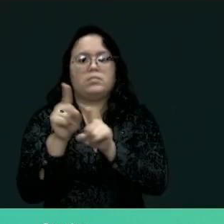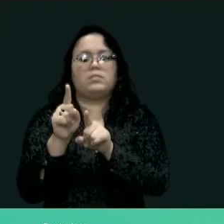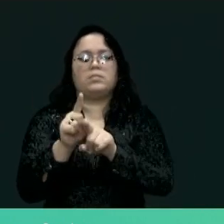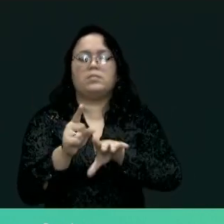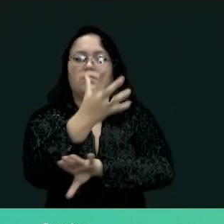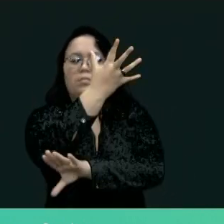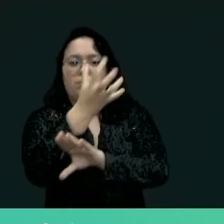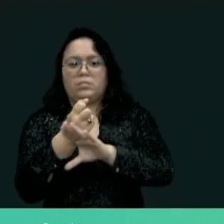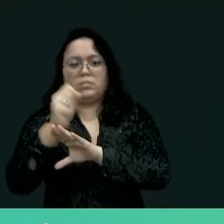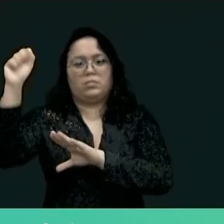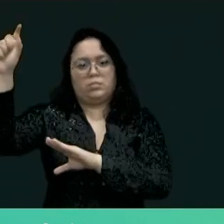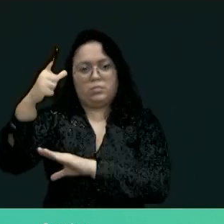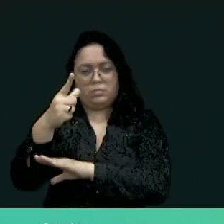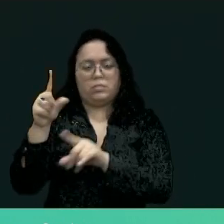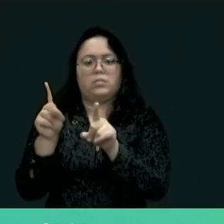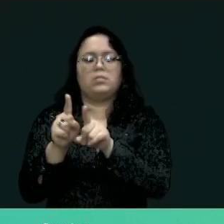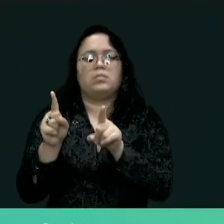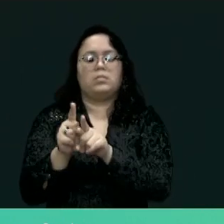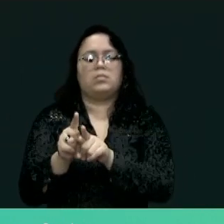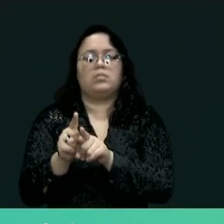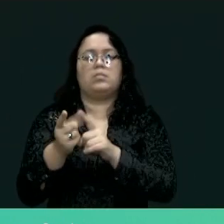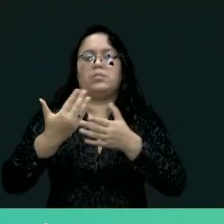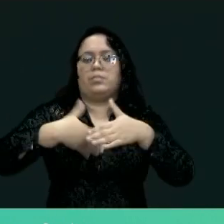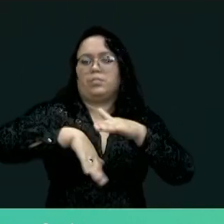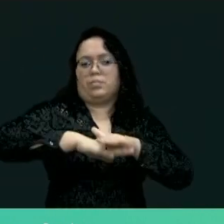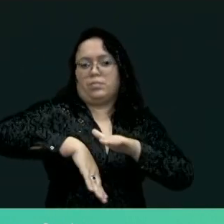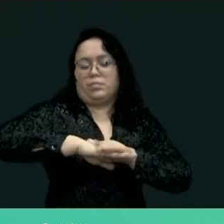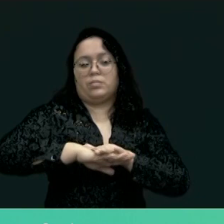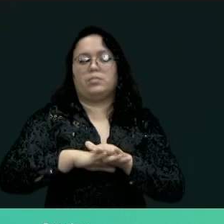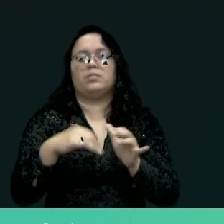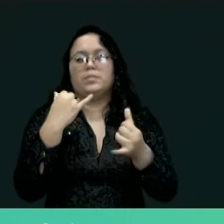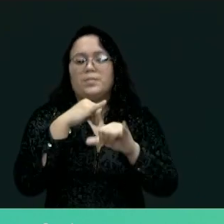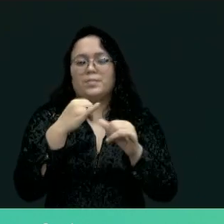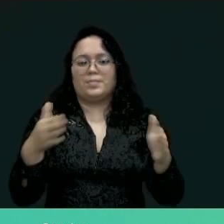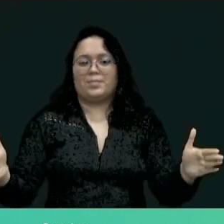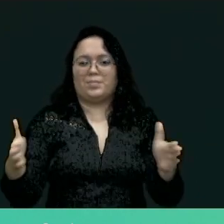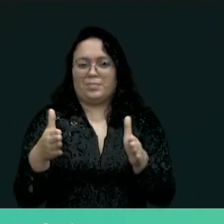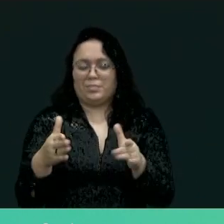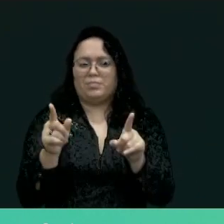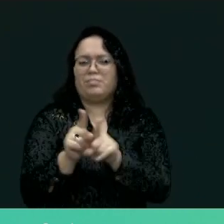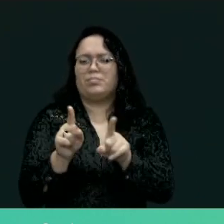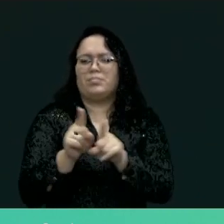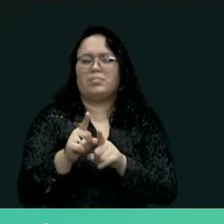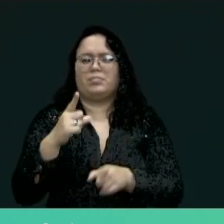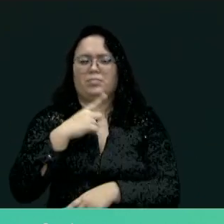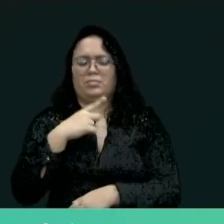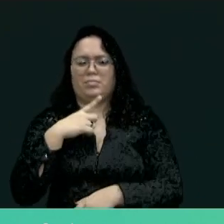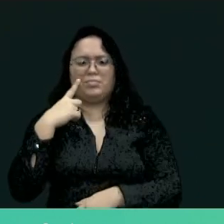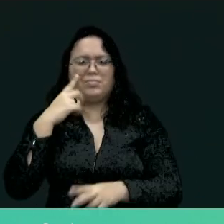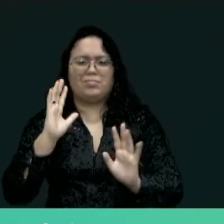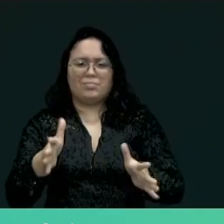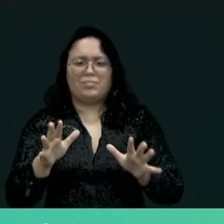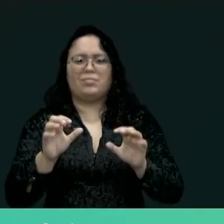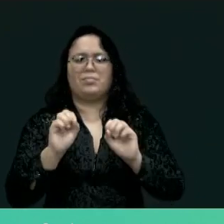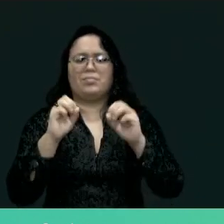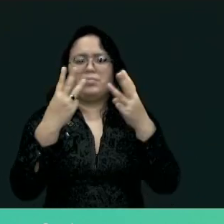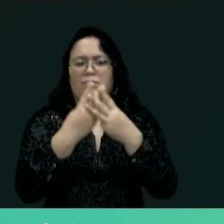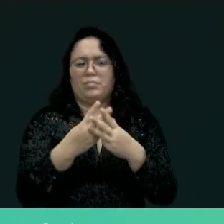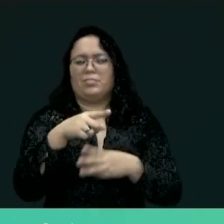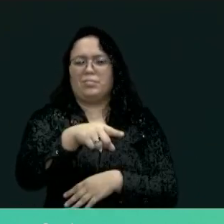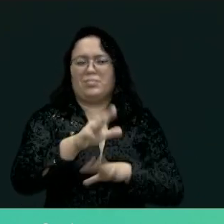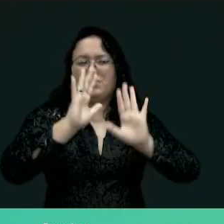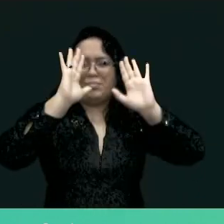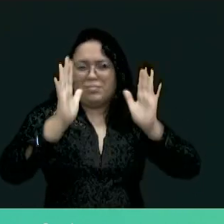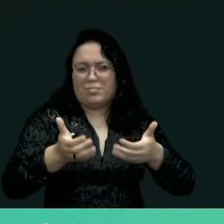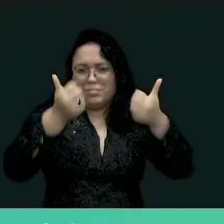por meio de baterias, como eu já mencionei, energias eólicas offshore, que nós já estamos trabalhando, que está